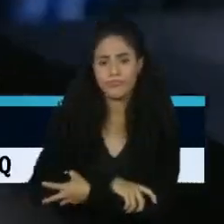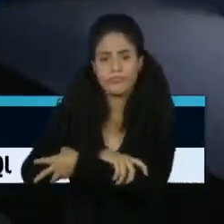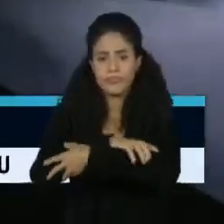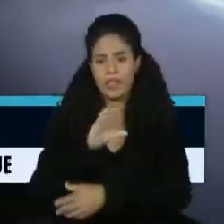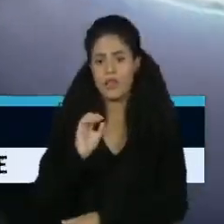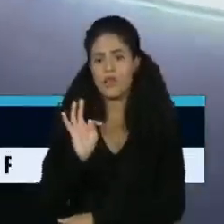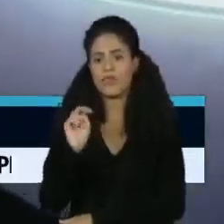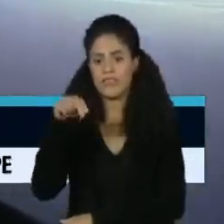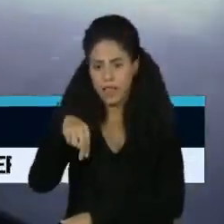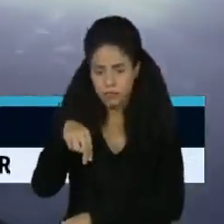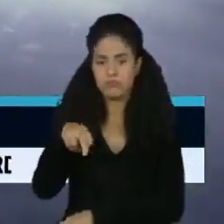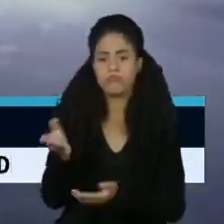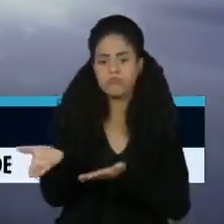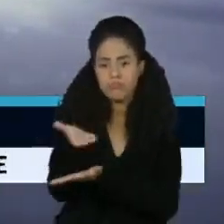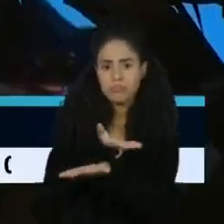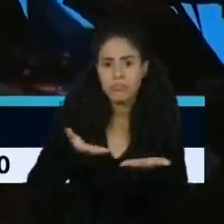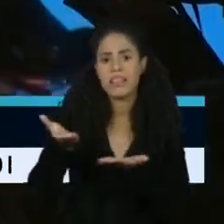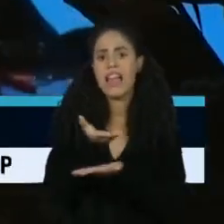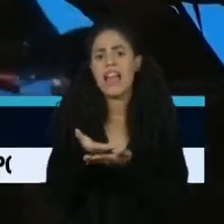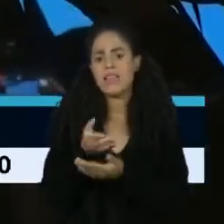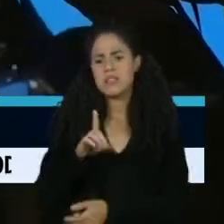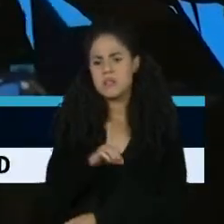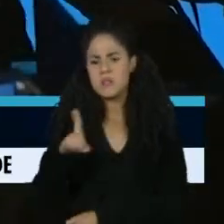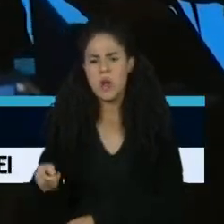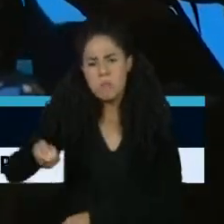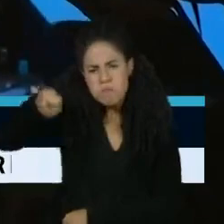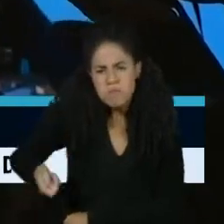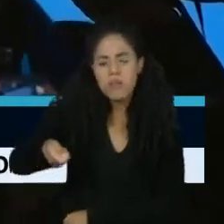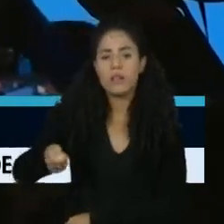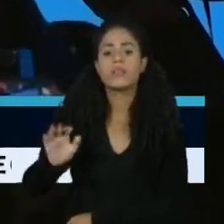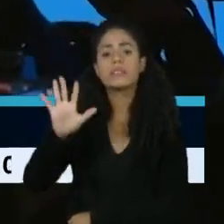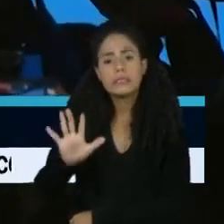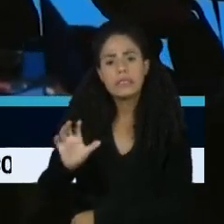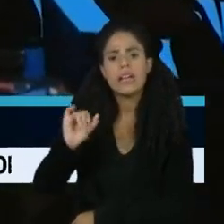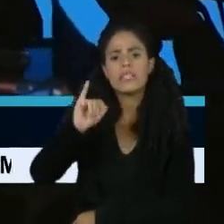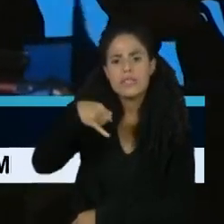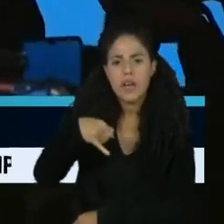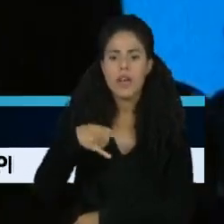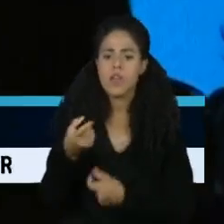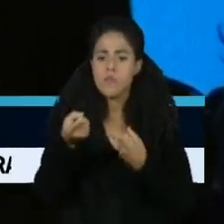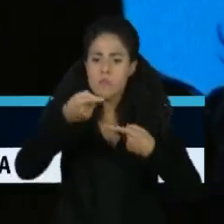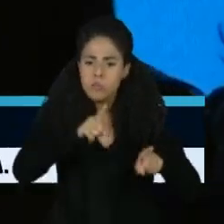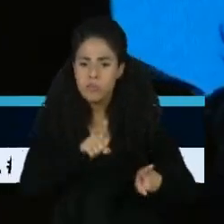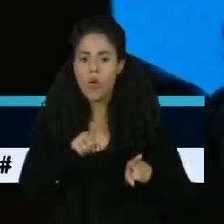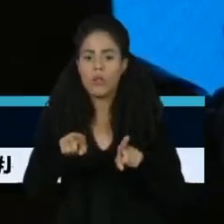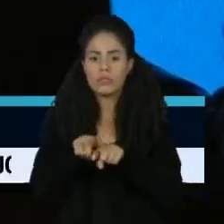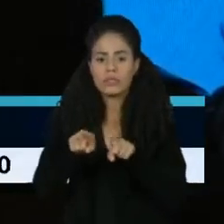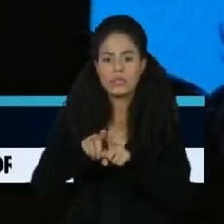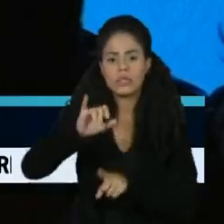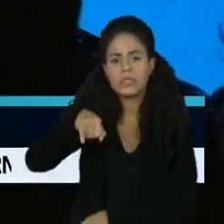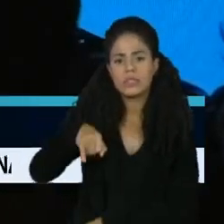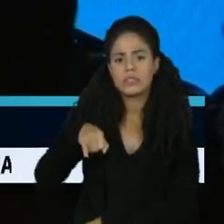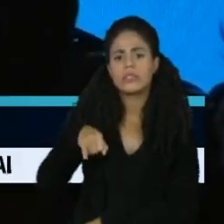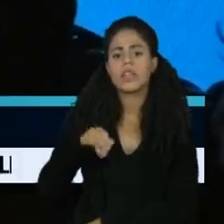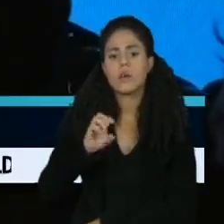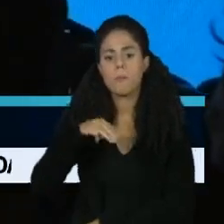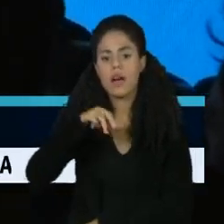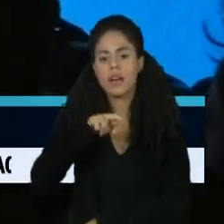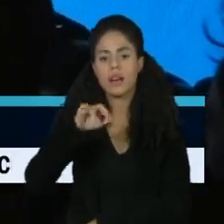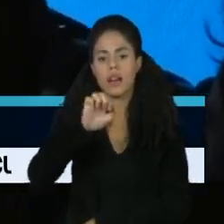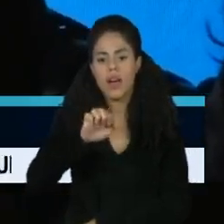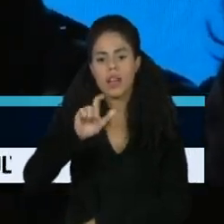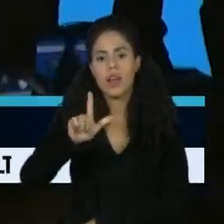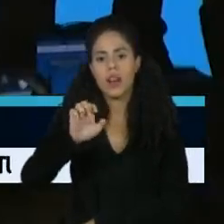os movimentos da candidata de extrema-direita Marine le pen se posicionava contra o bloco empregava a saída da